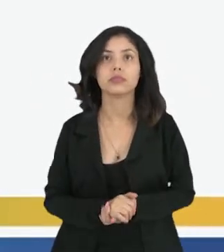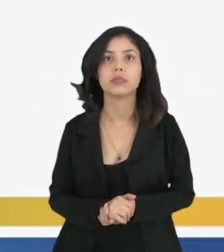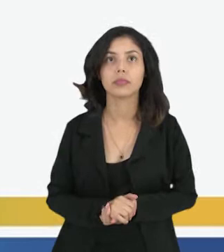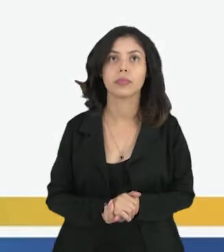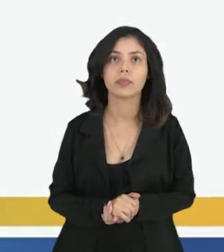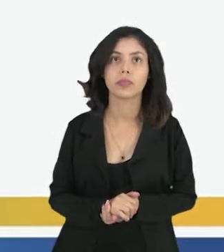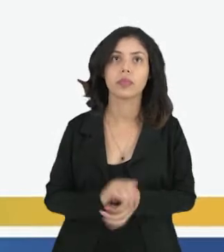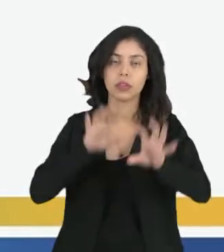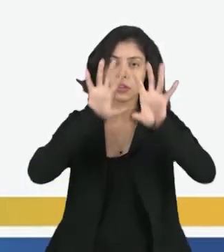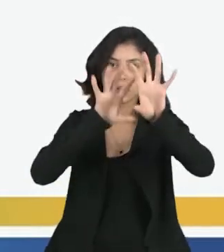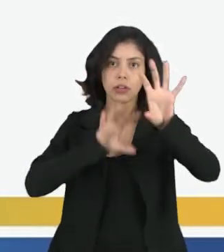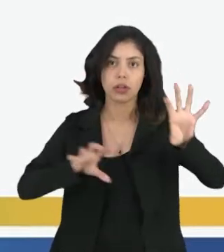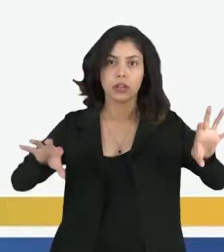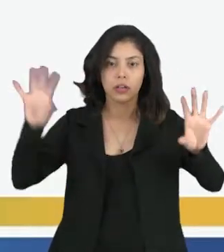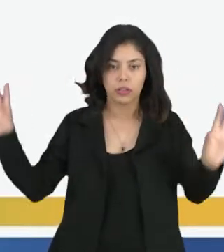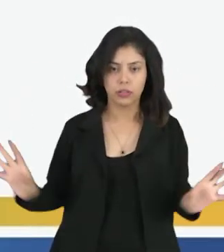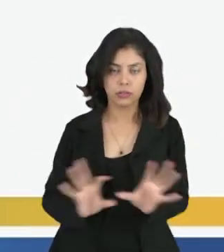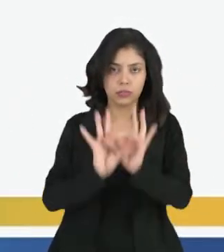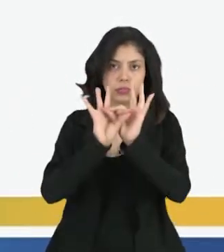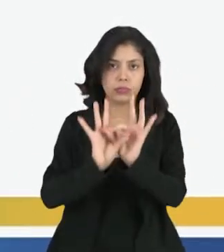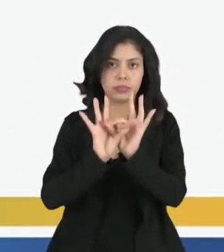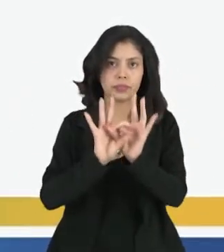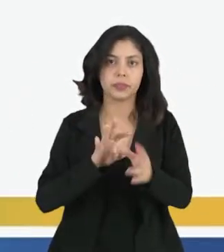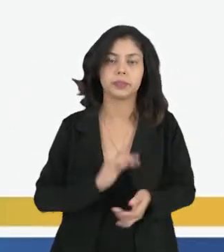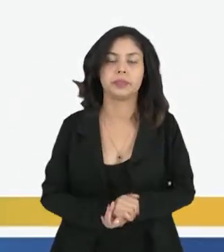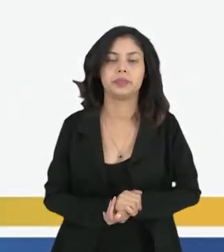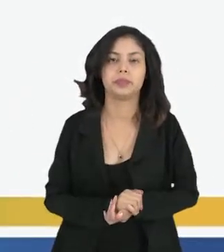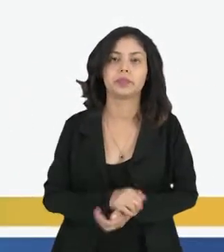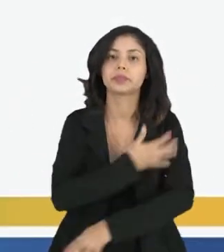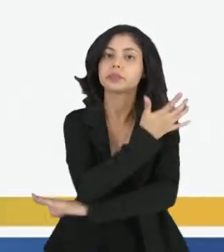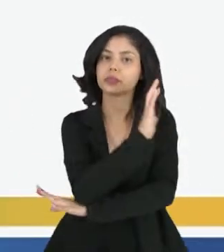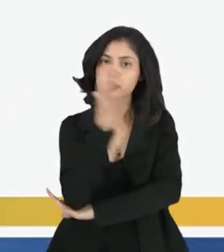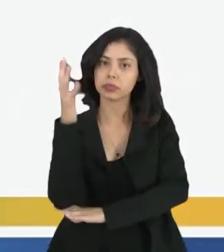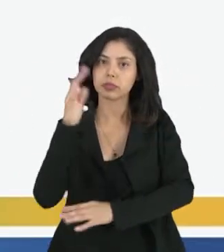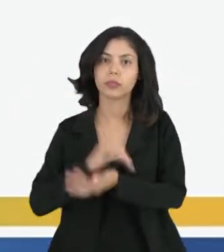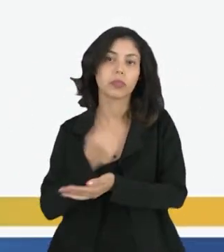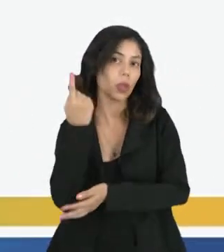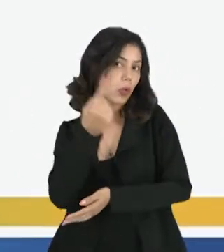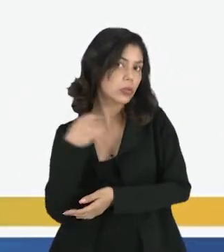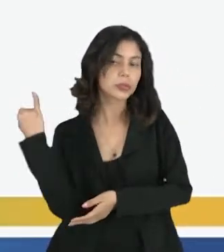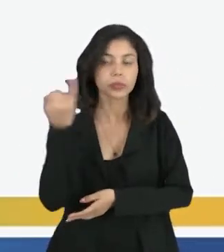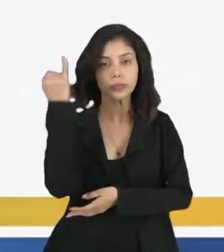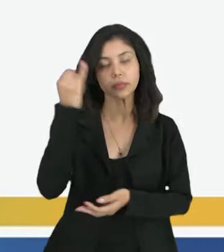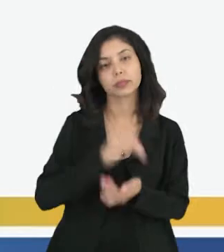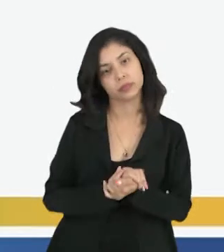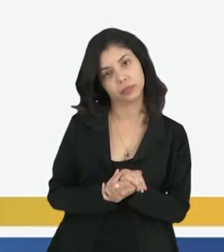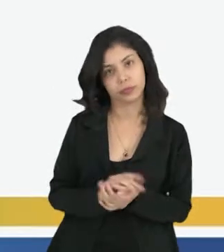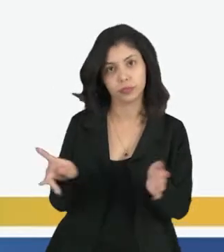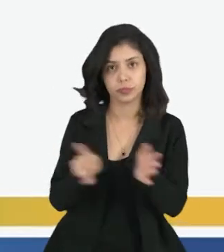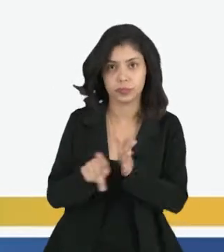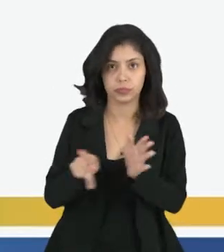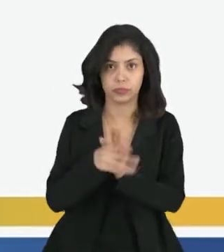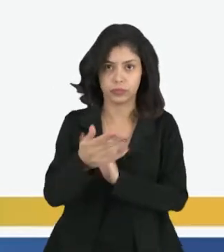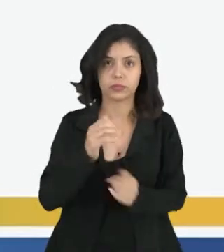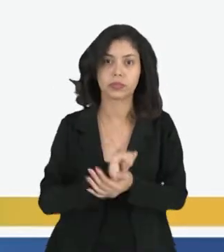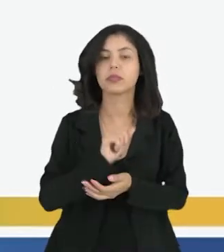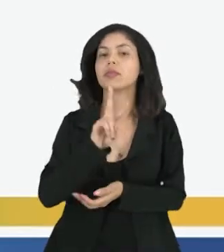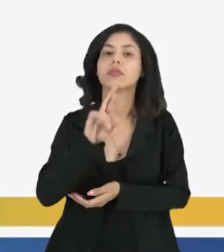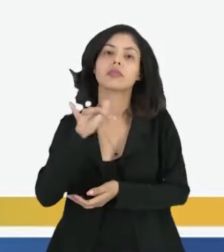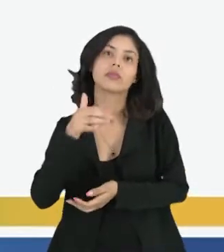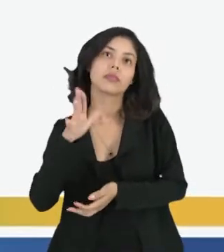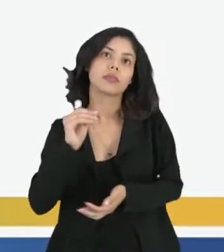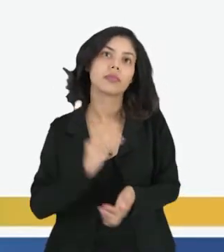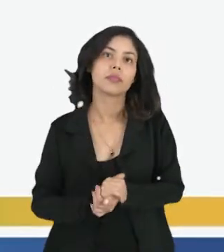uma regionalização mais ligada para a questão natural. Então, um dos principais critérios para classificar o